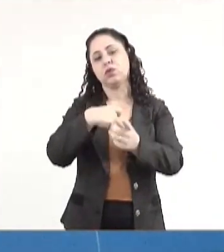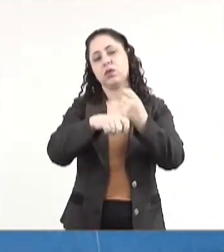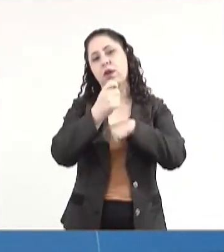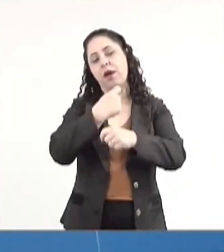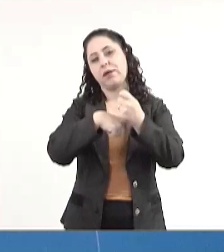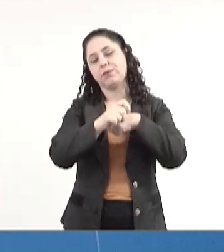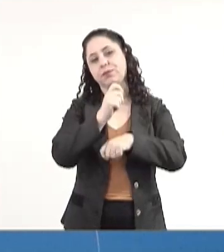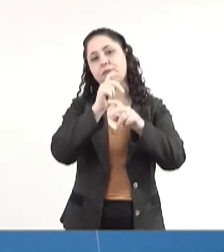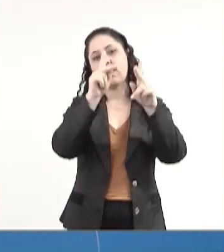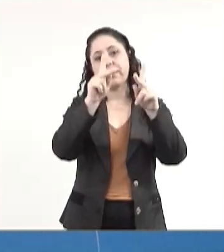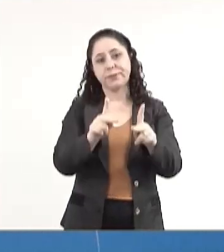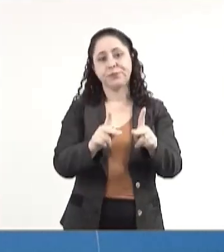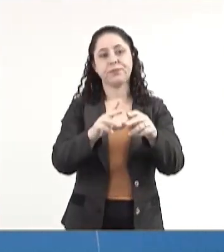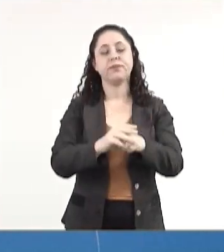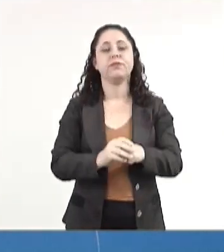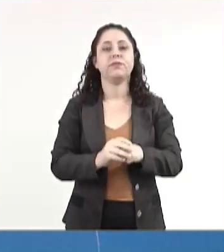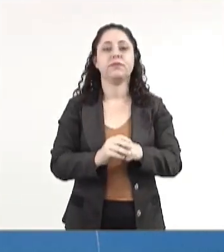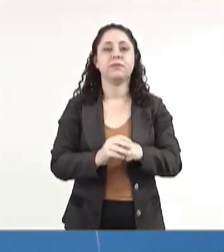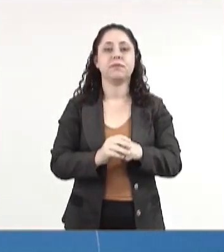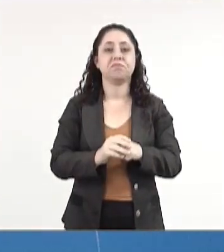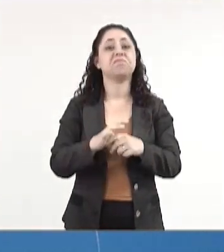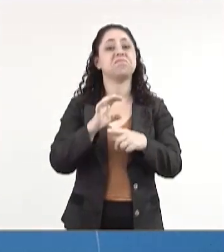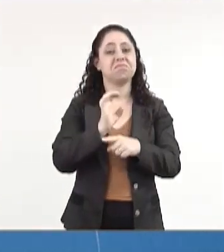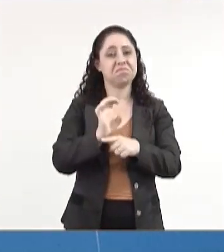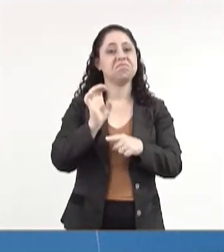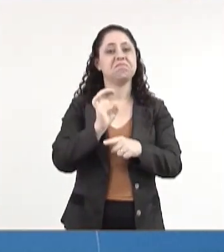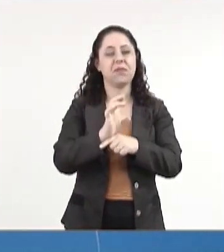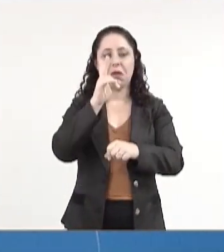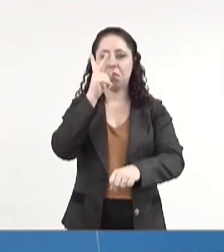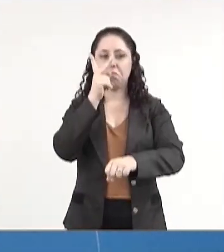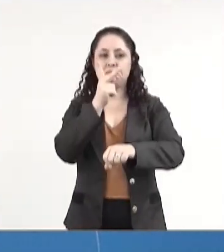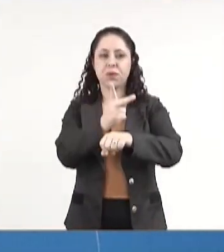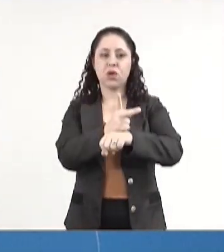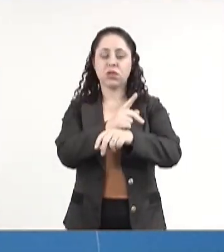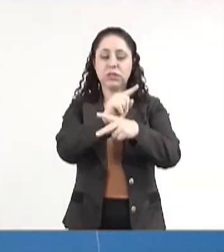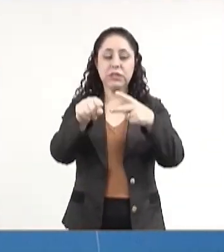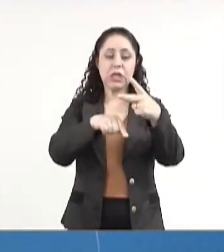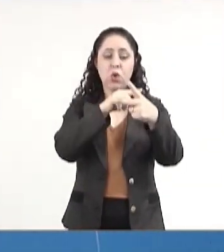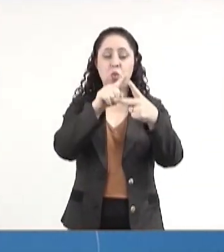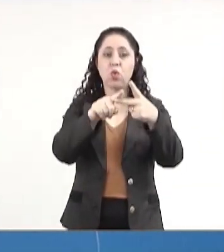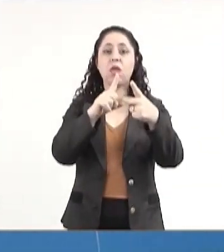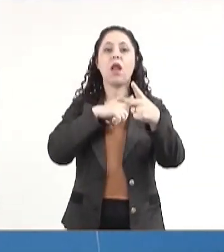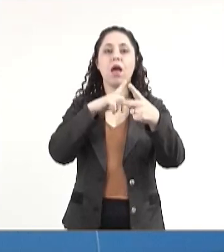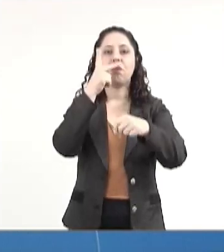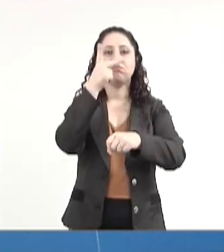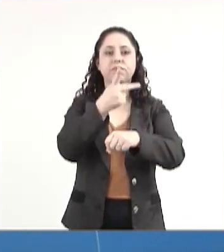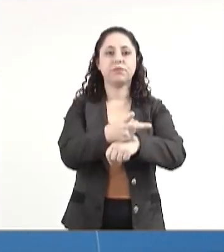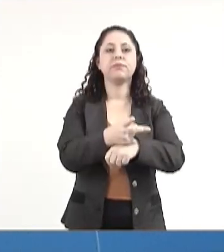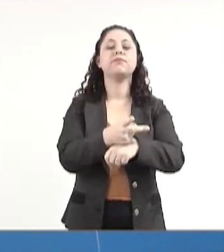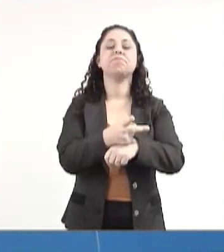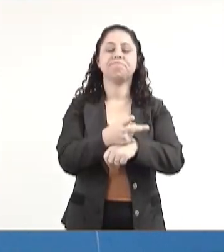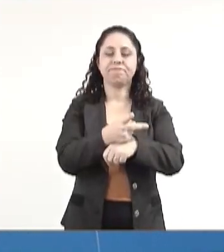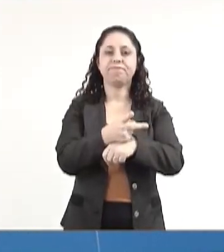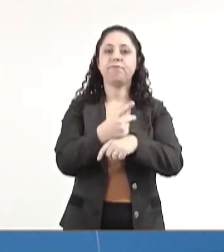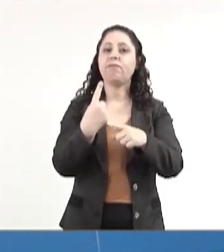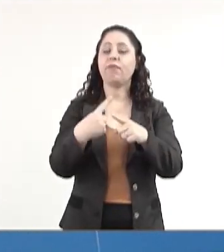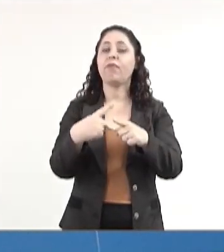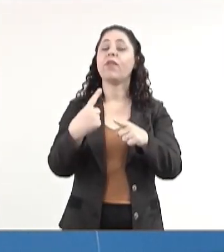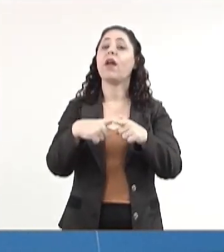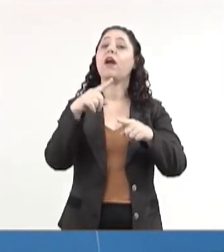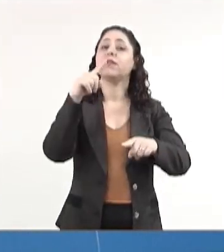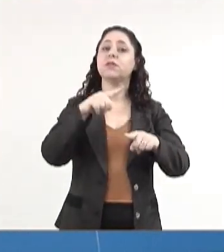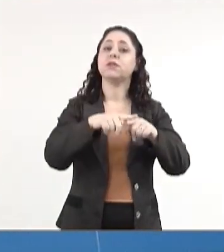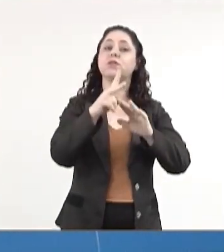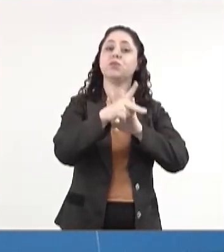de Administração Pública. Então, o nosso estado ganhou, segundo lugar, este prêmio, senhor presidente, por